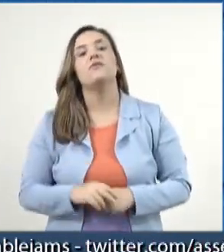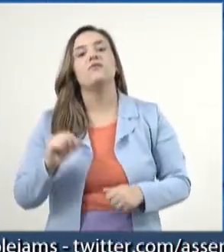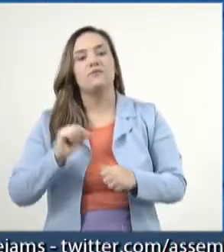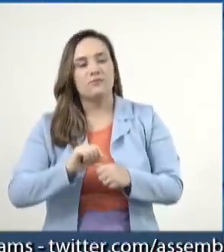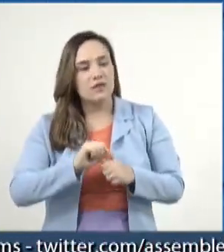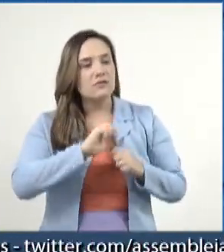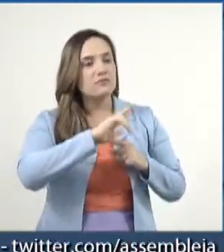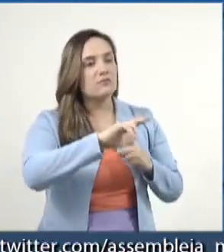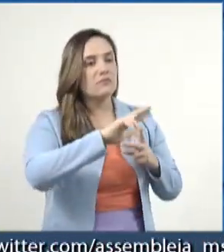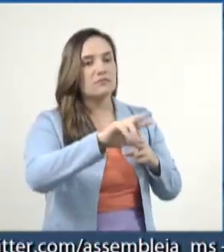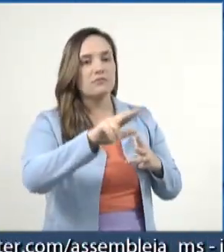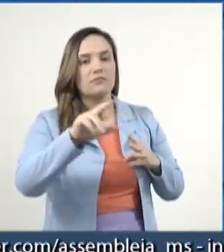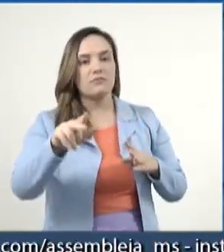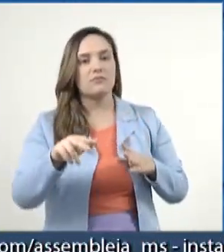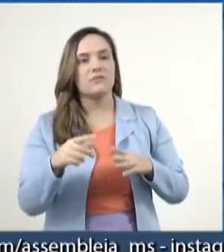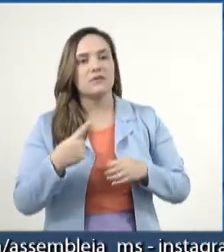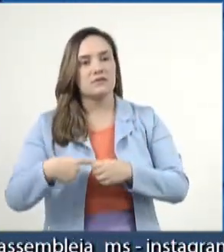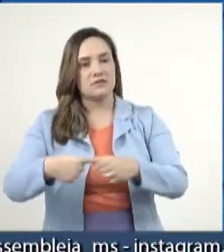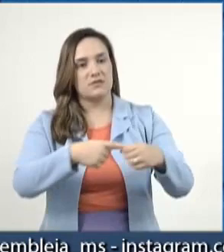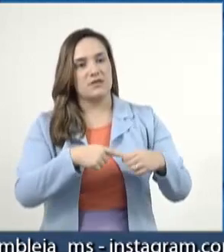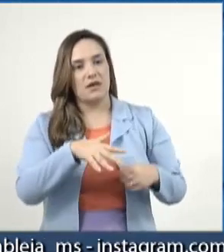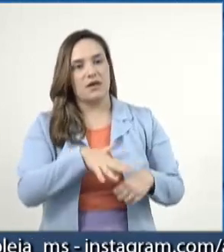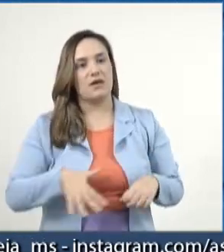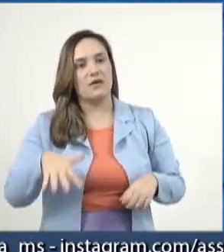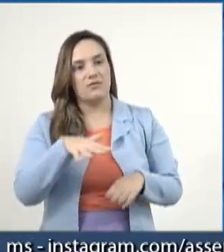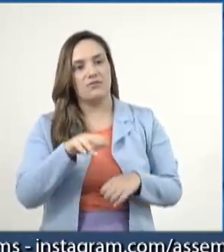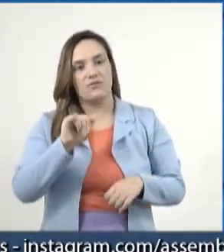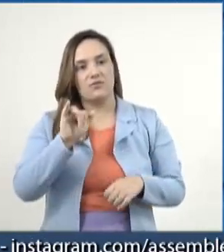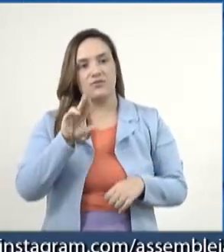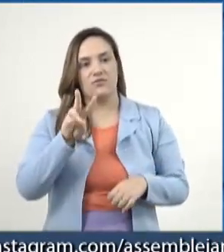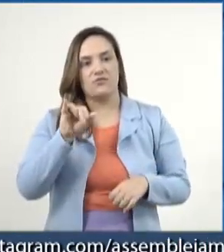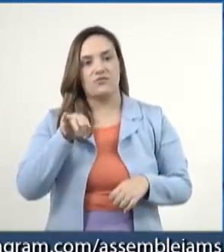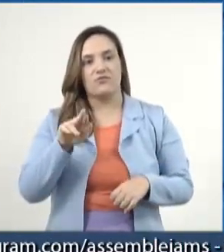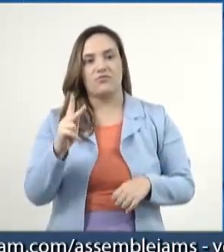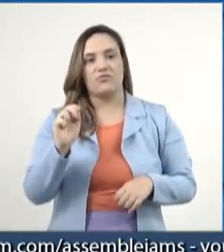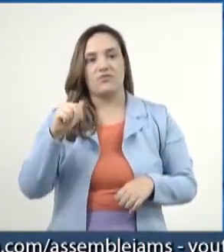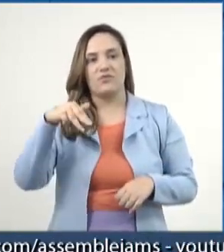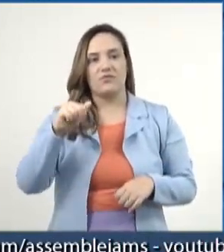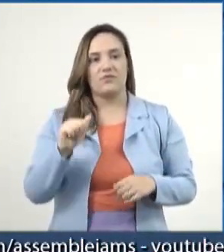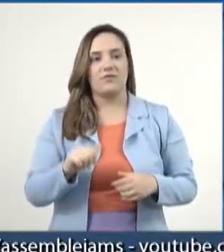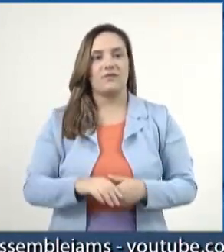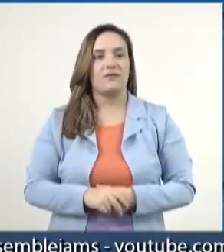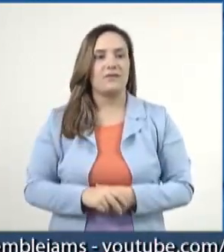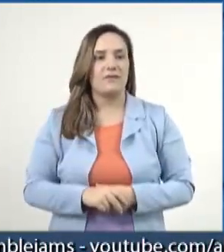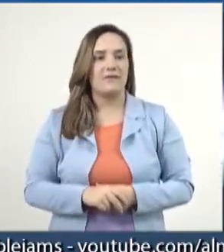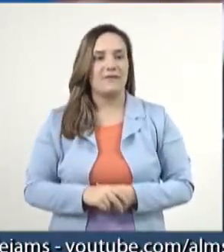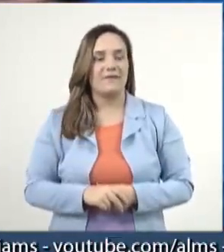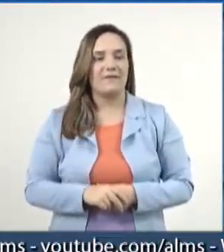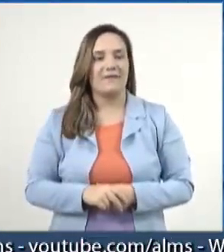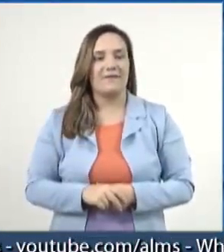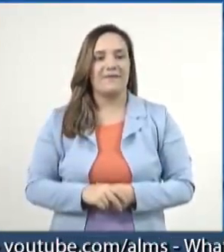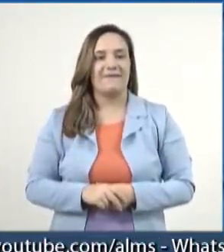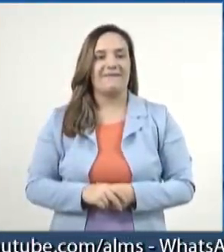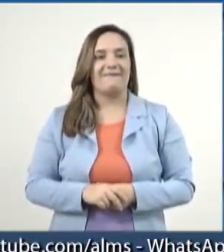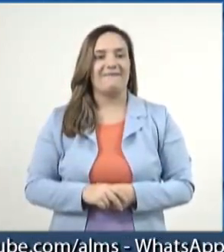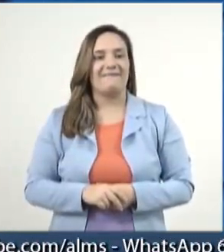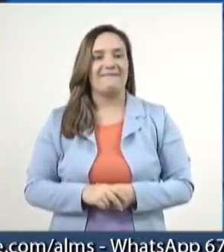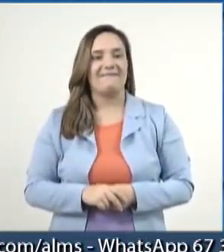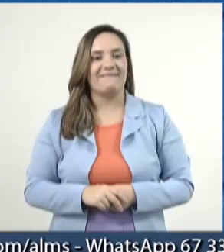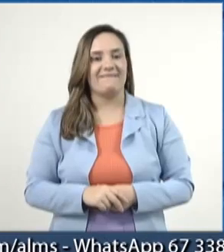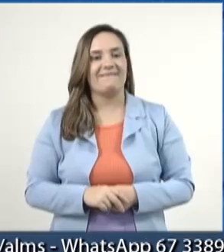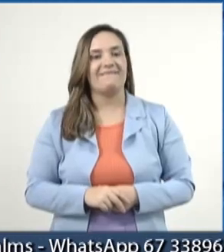passou a fazer castração nos municípios daquela região do Vale do Ivinhema. Então, não, foi recurso do